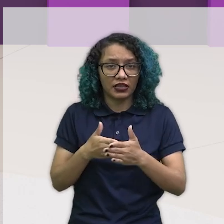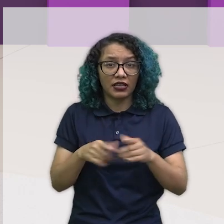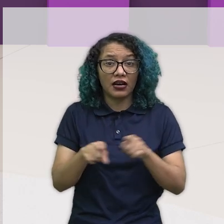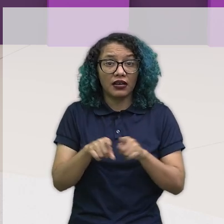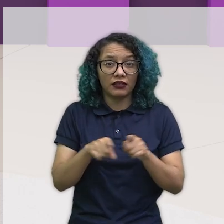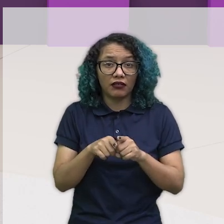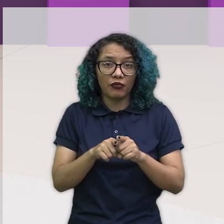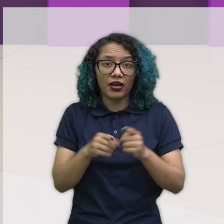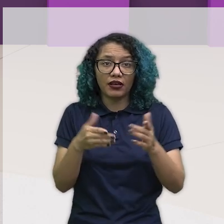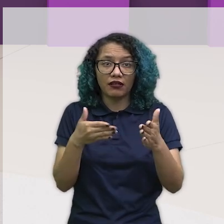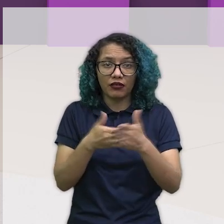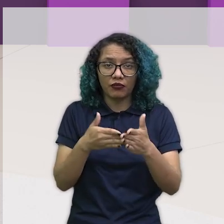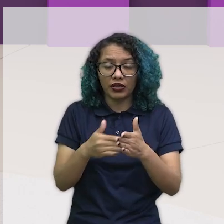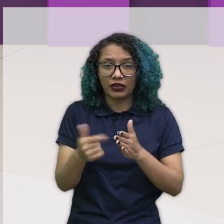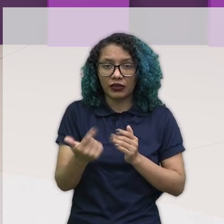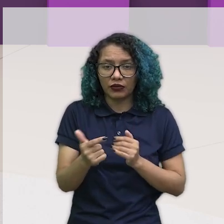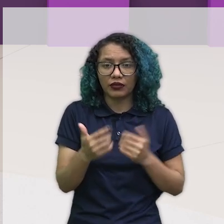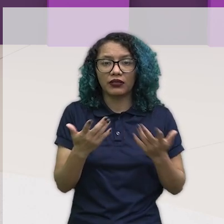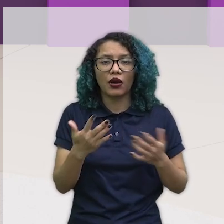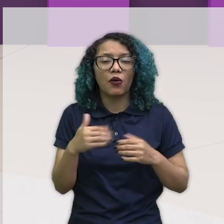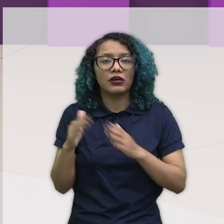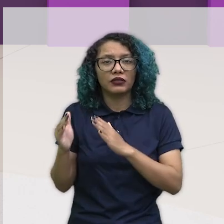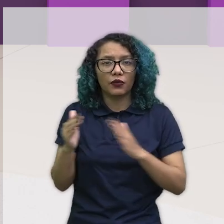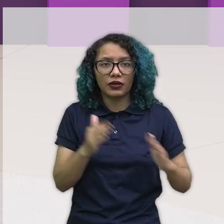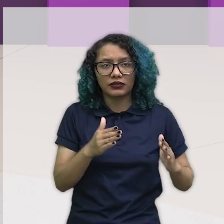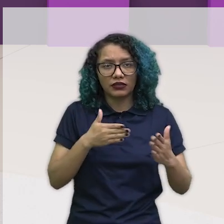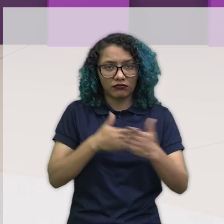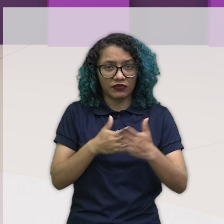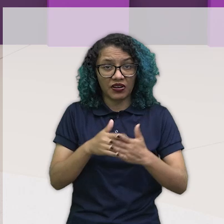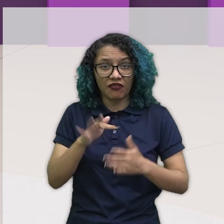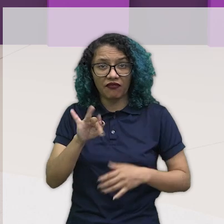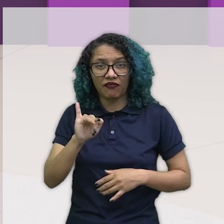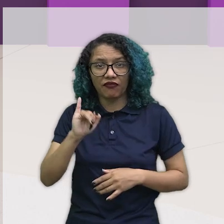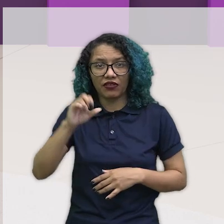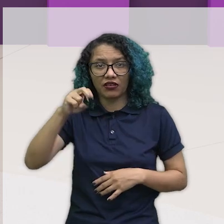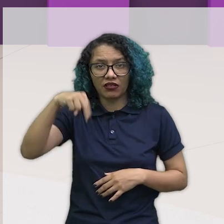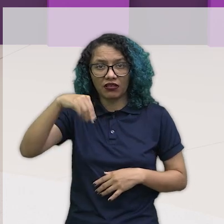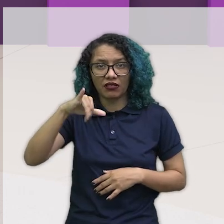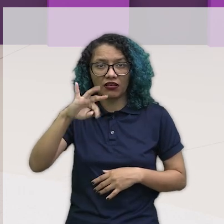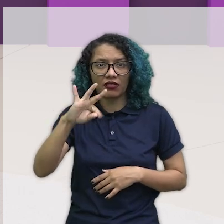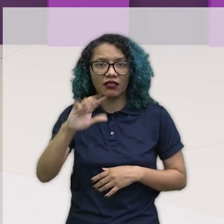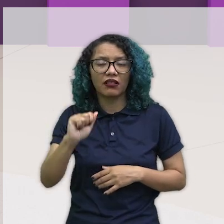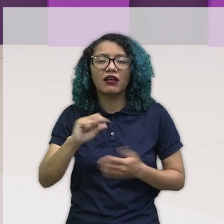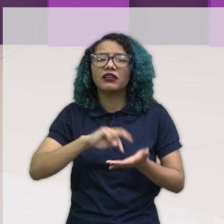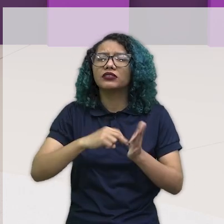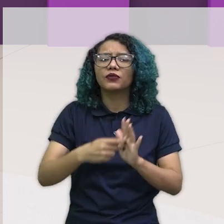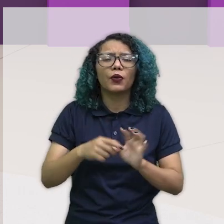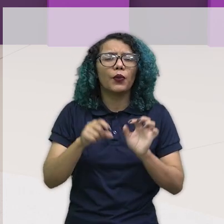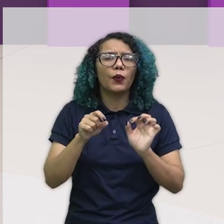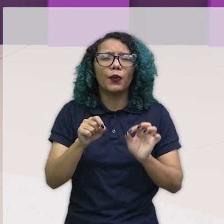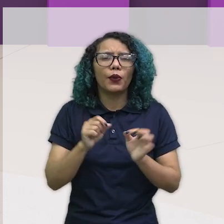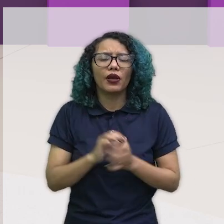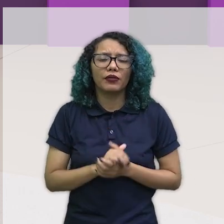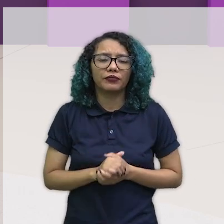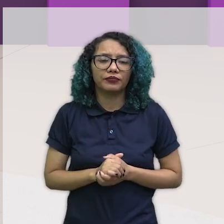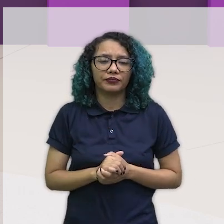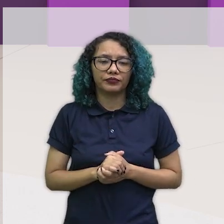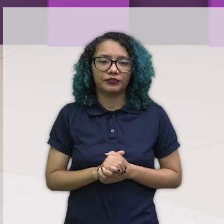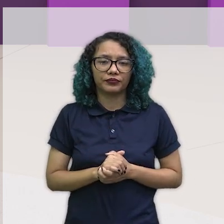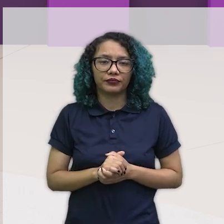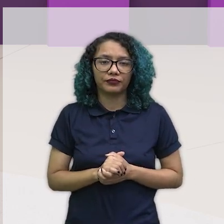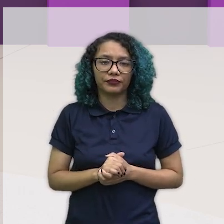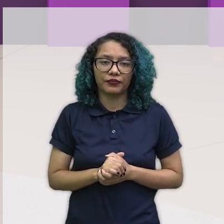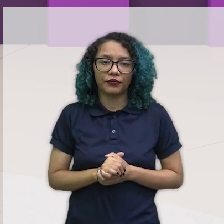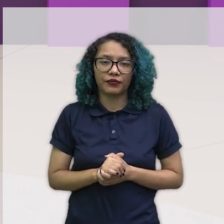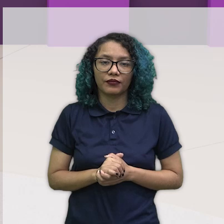sequência infinita, tá? A sequência finita, você já sabe o que é. São aquelas sequências, né, que elas